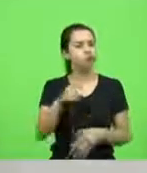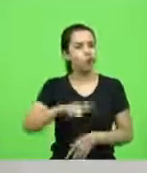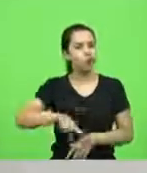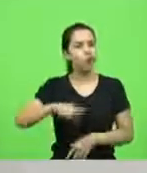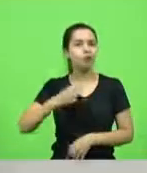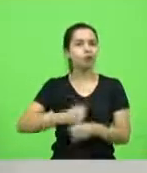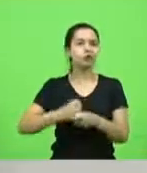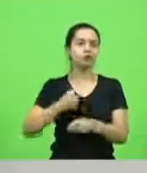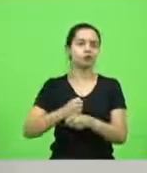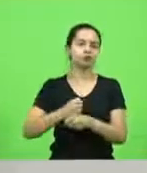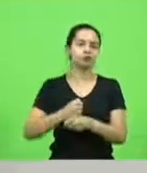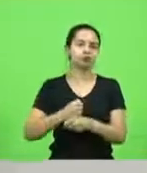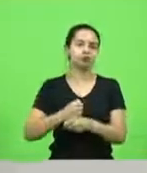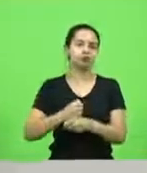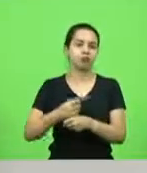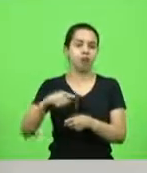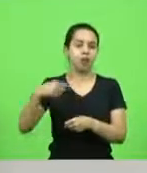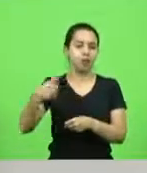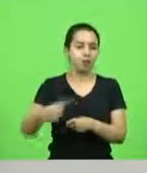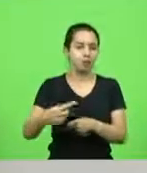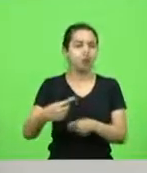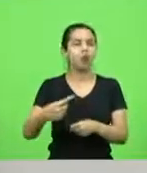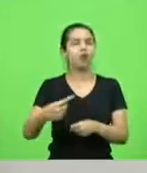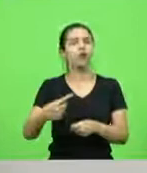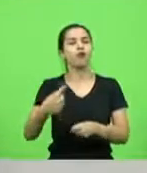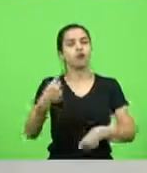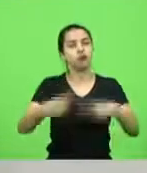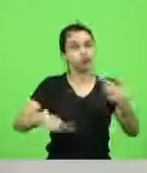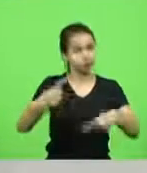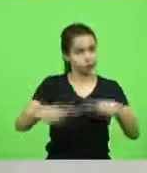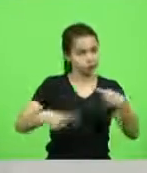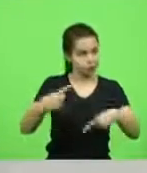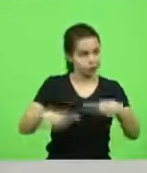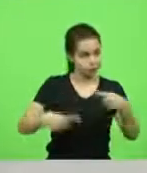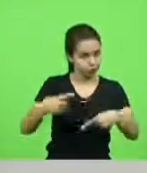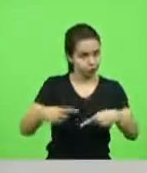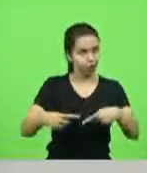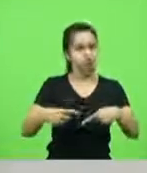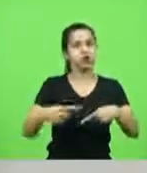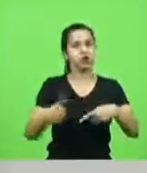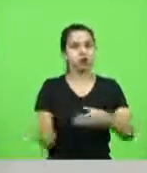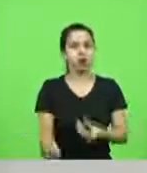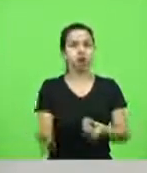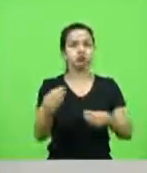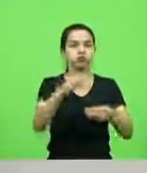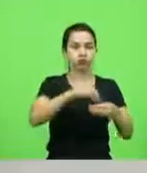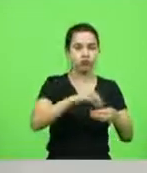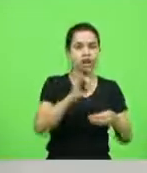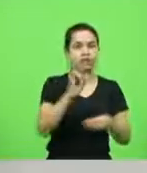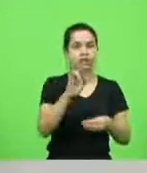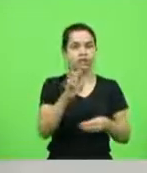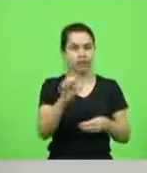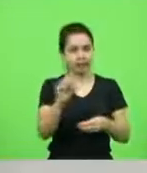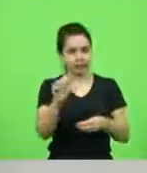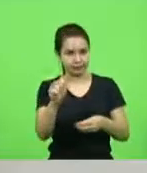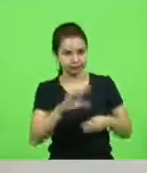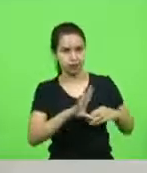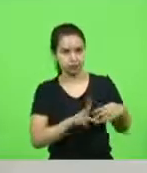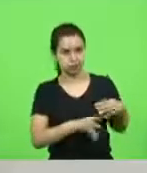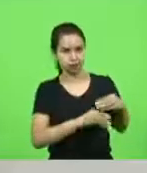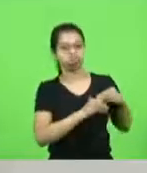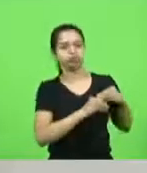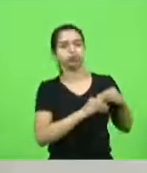mas adiante vamos discutir a situação da incorporação da igreja aqui nessa casa foi apresentado o projeto daqui